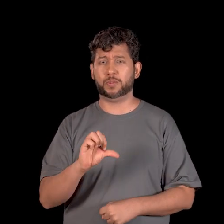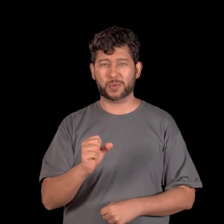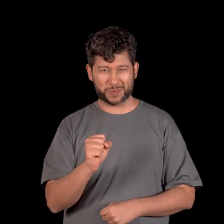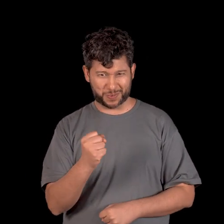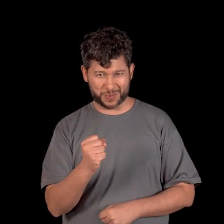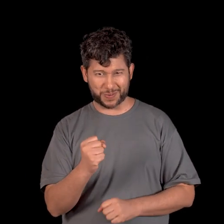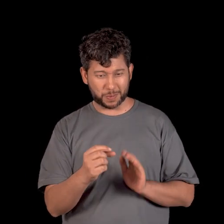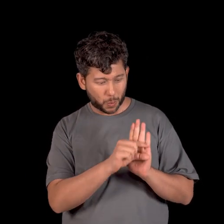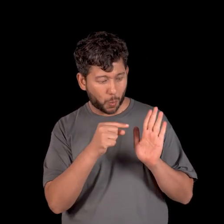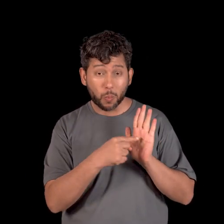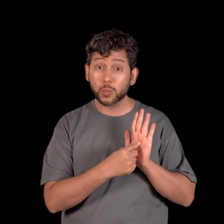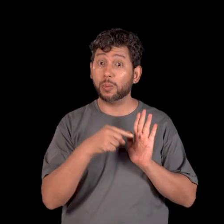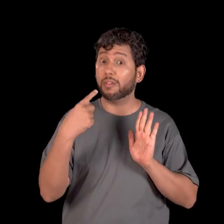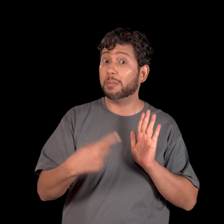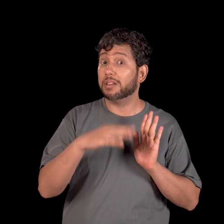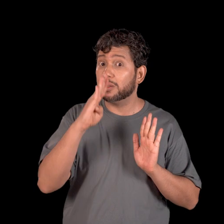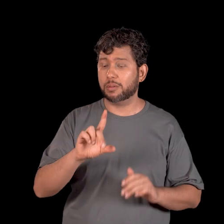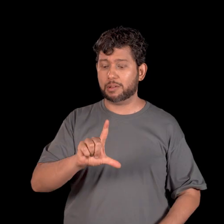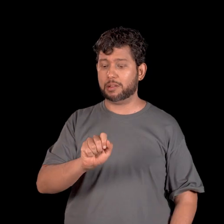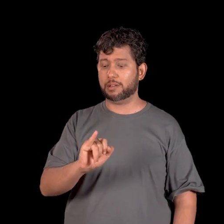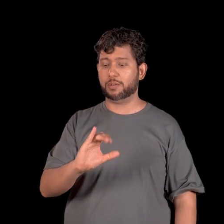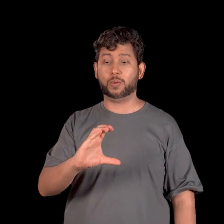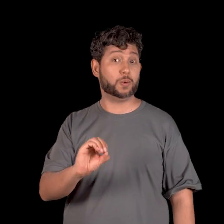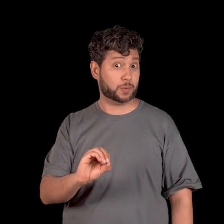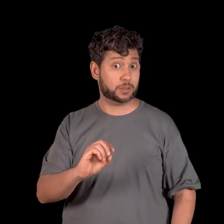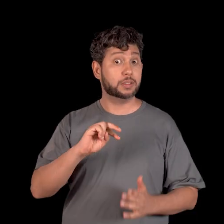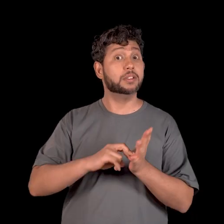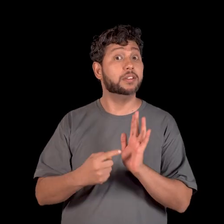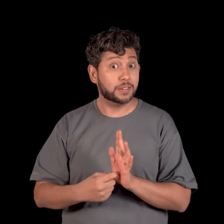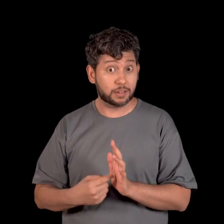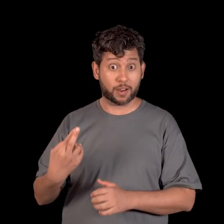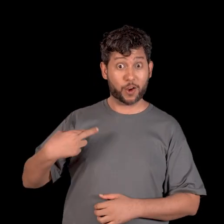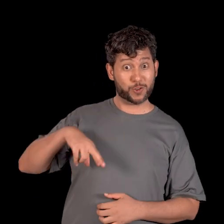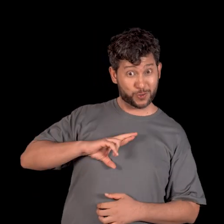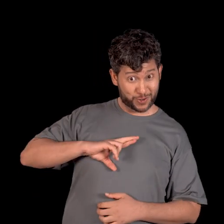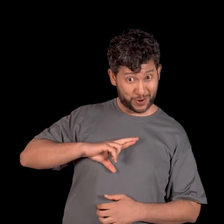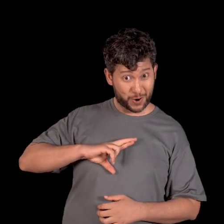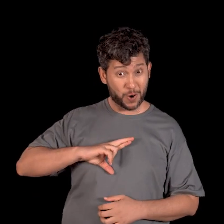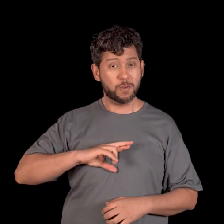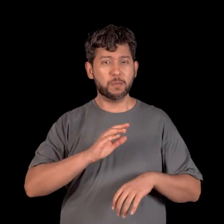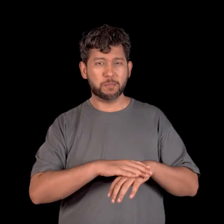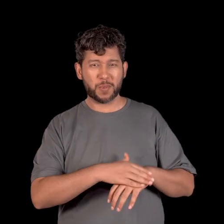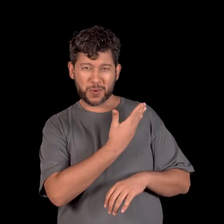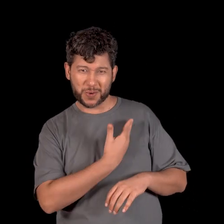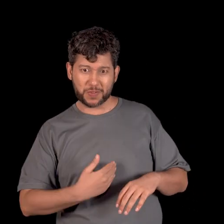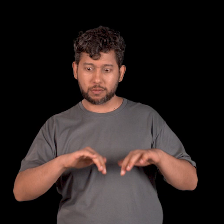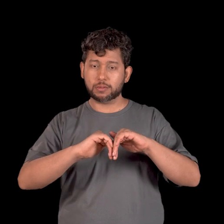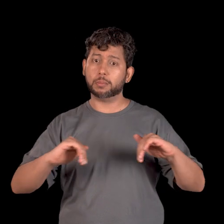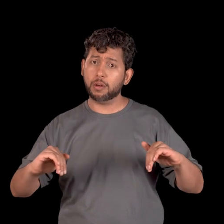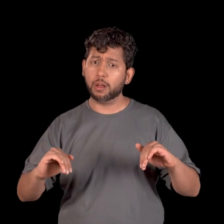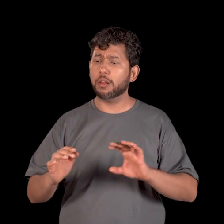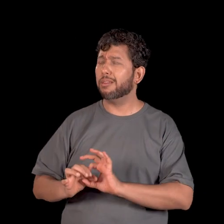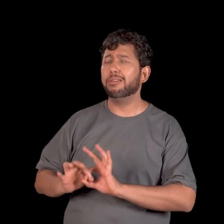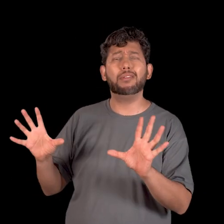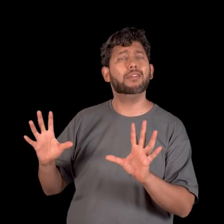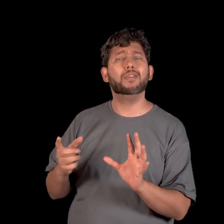de 1988 estabelece que o Brasil é um Estado laico, ou seja, há uma separação clara entre o Estado e a Igreja, e